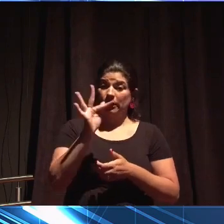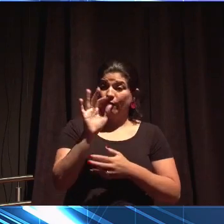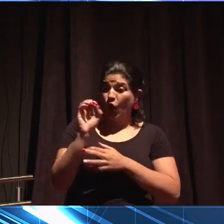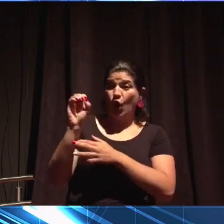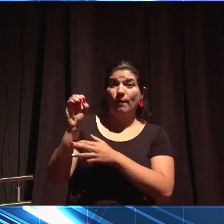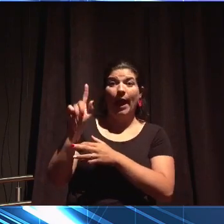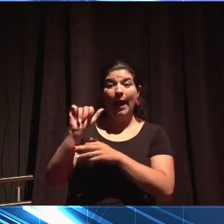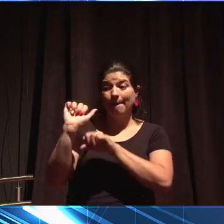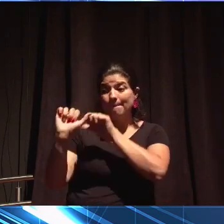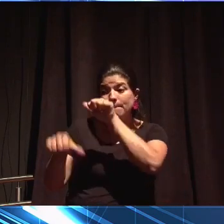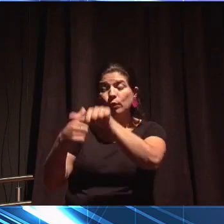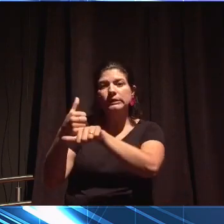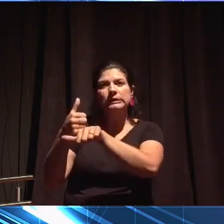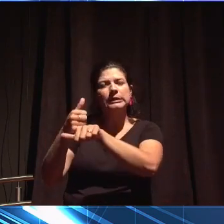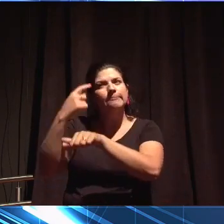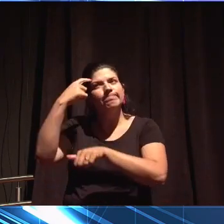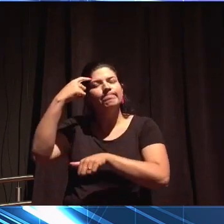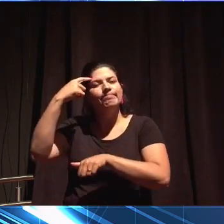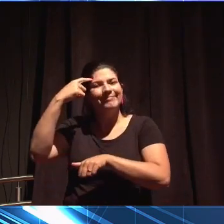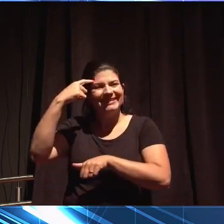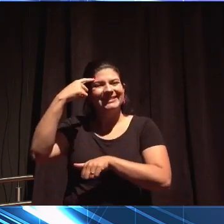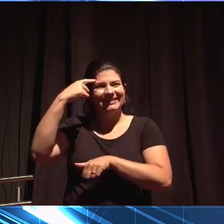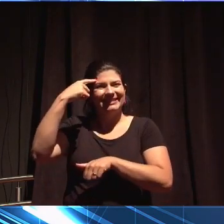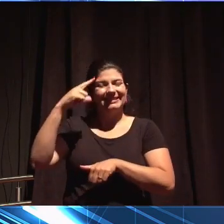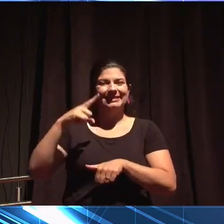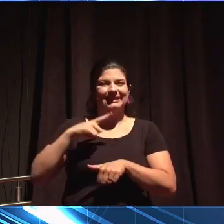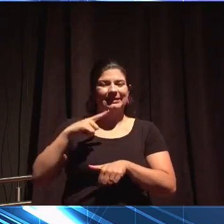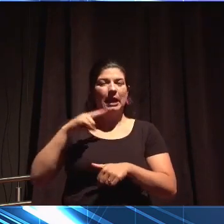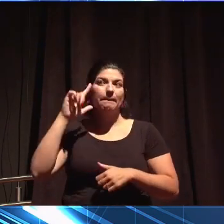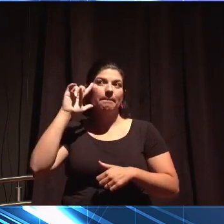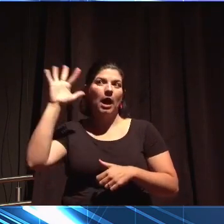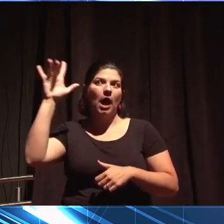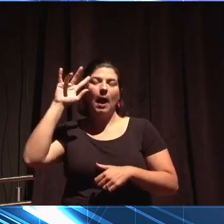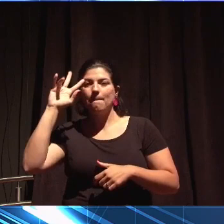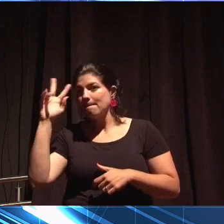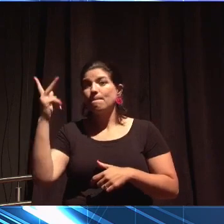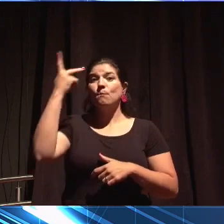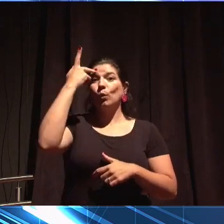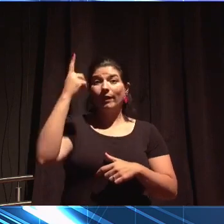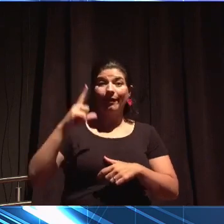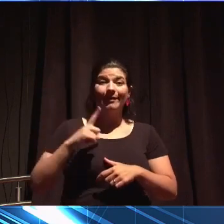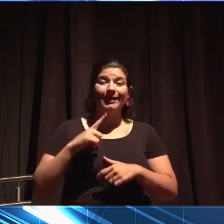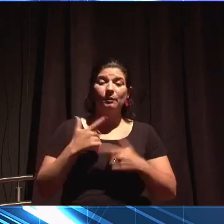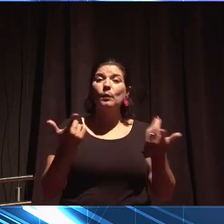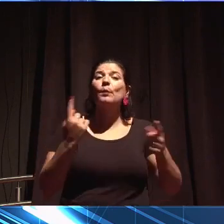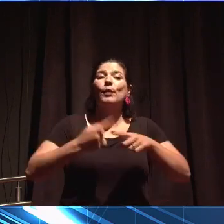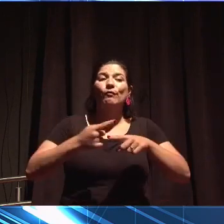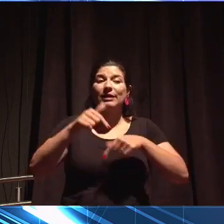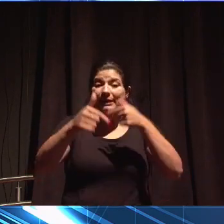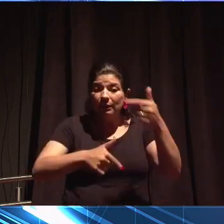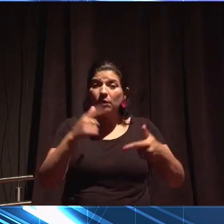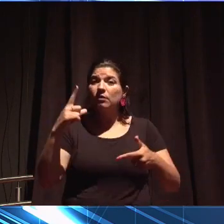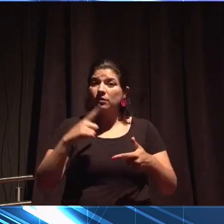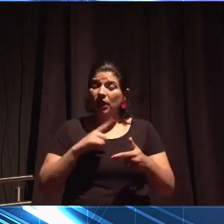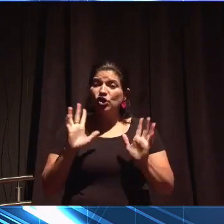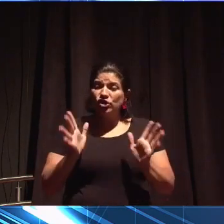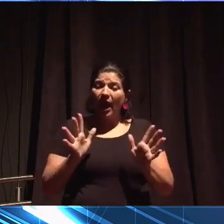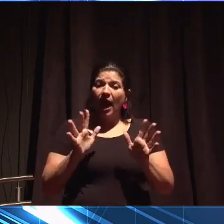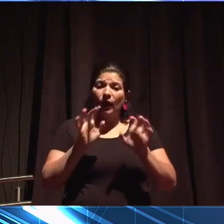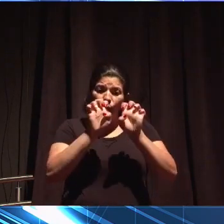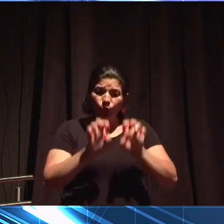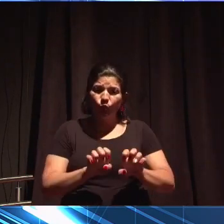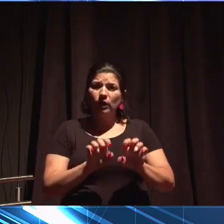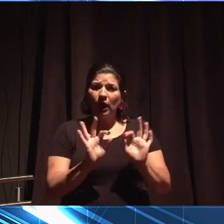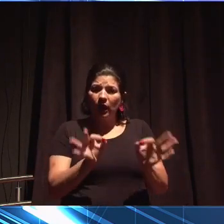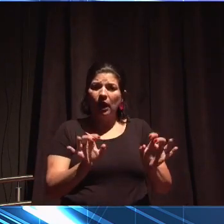é uma mudança de mindset. E realmente é, cara, porque quando você está trabalhando no on-premises, você já tem a infra garantida ali. Então, você não se